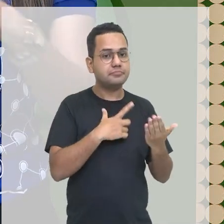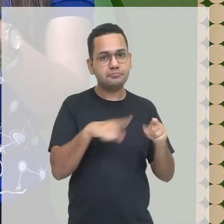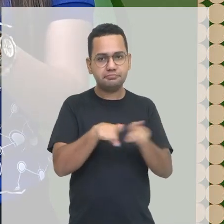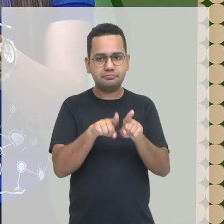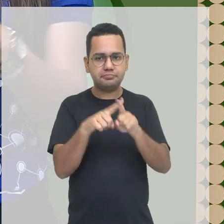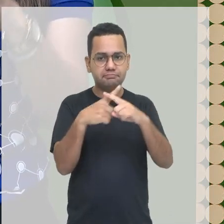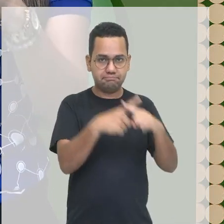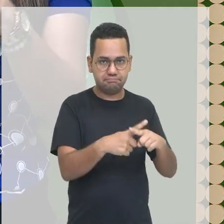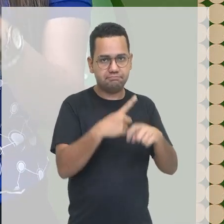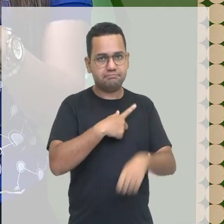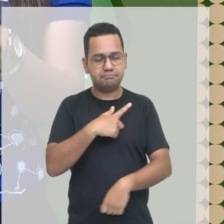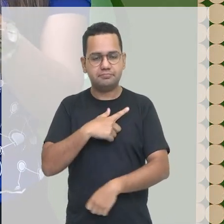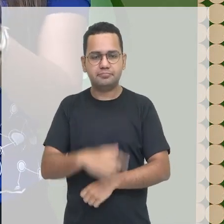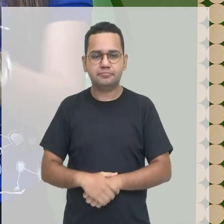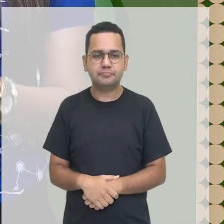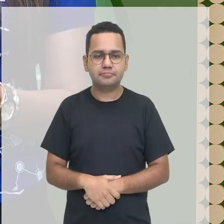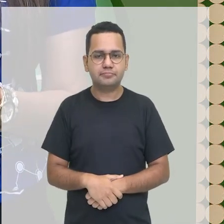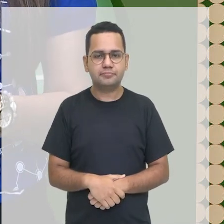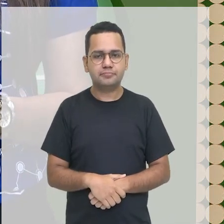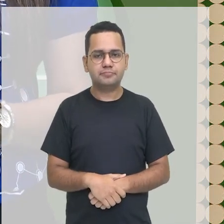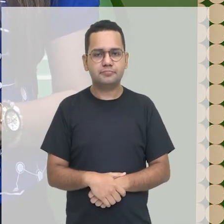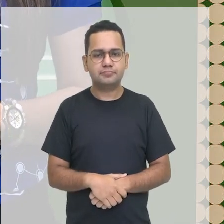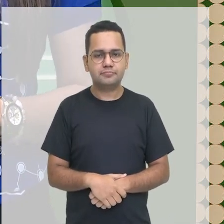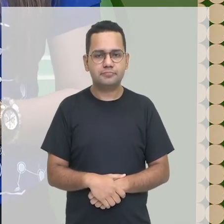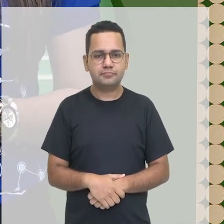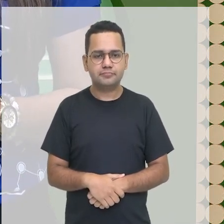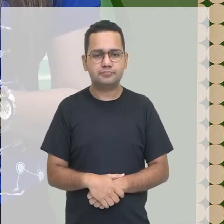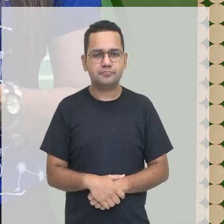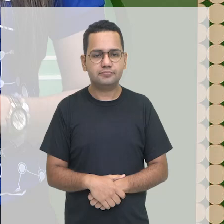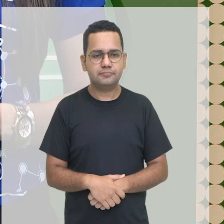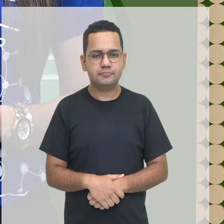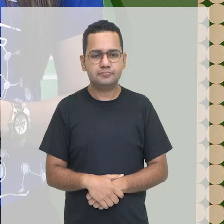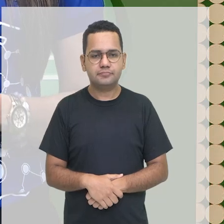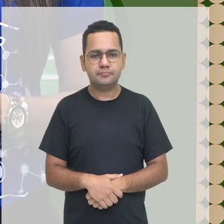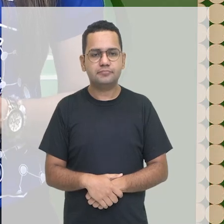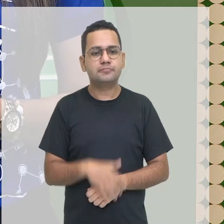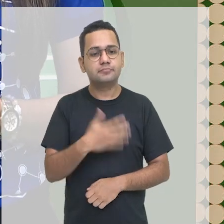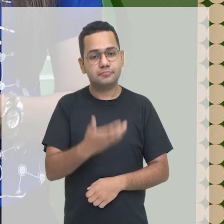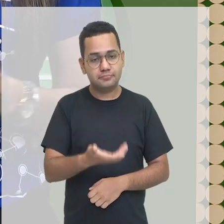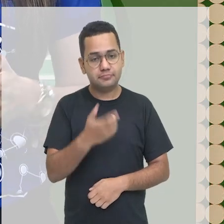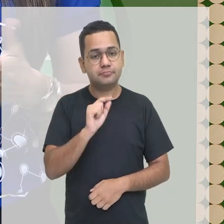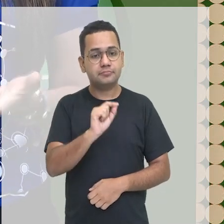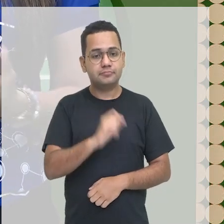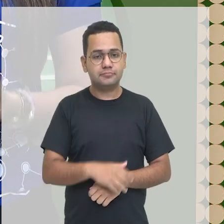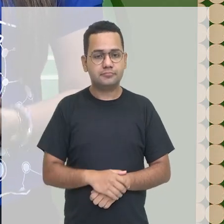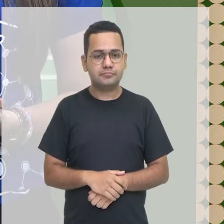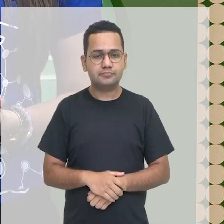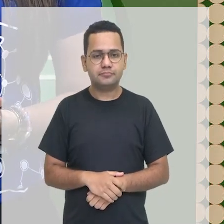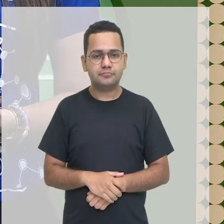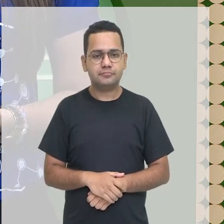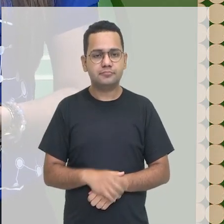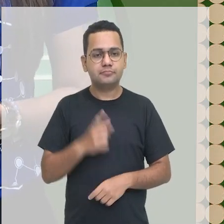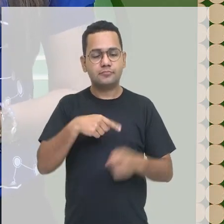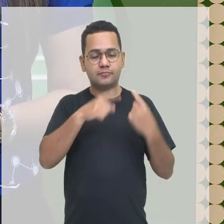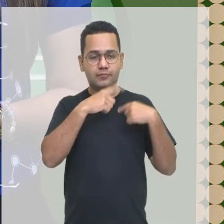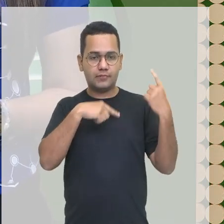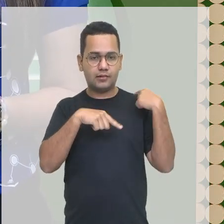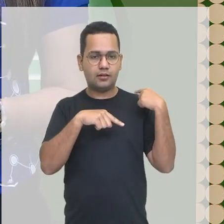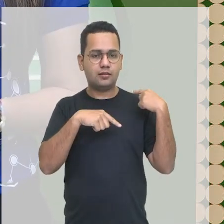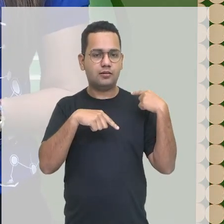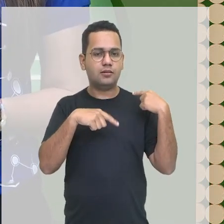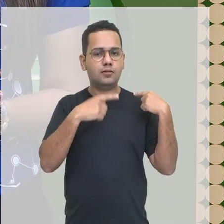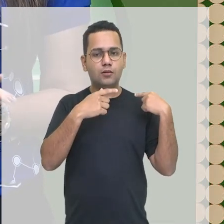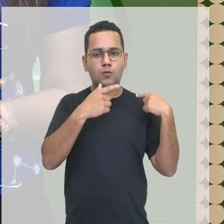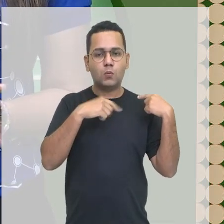Então, várias espécies que existiam no mesmo momento, e uma delas teria sido a ancestral do gênero Homo. E aí